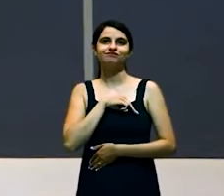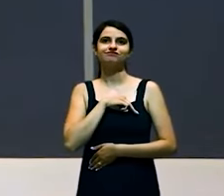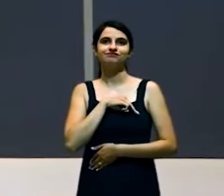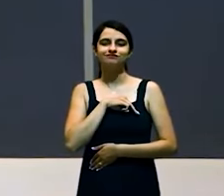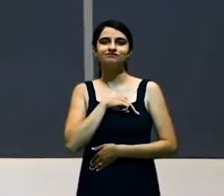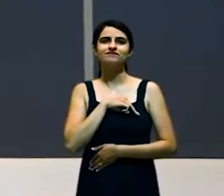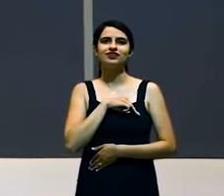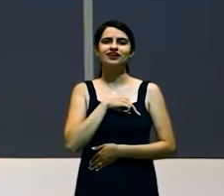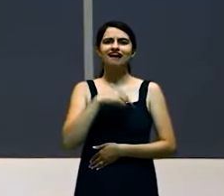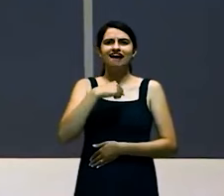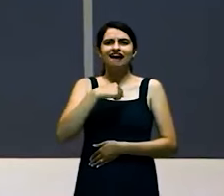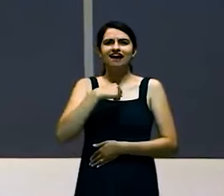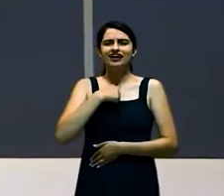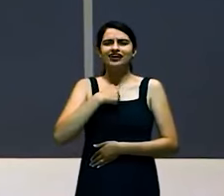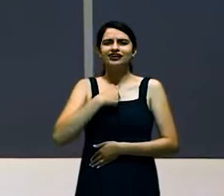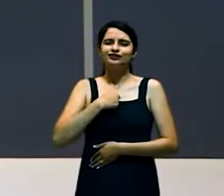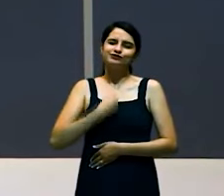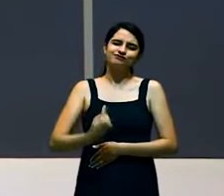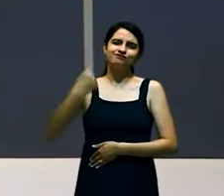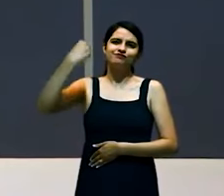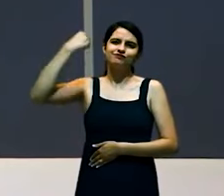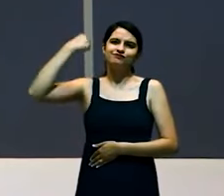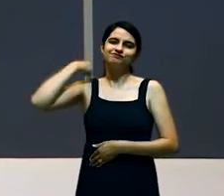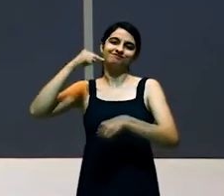E eu estava num momento muito especial da vida dele,